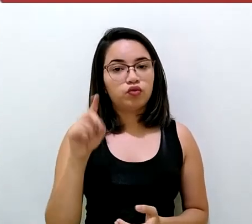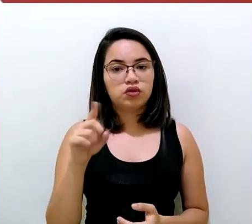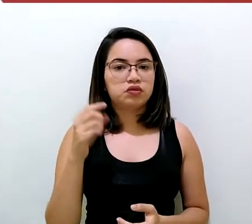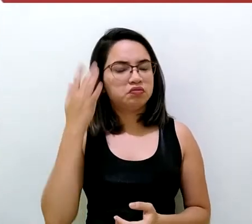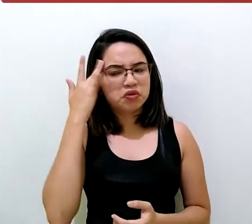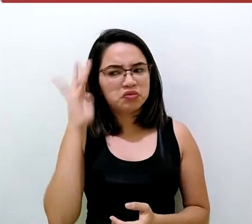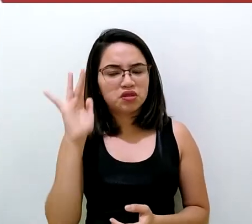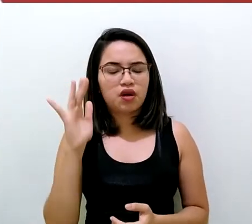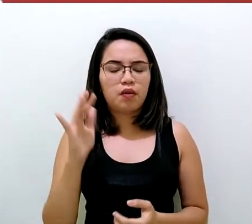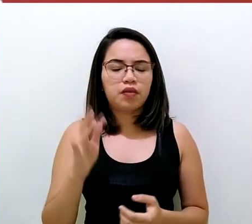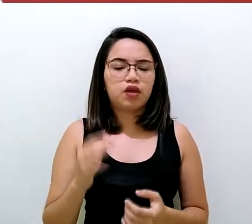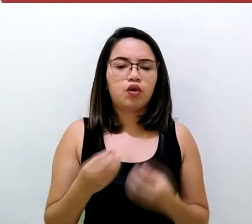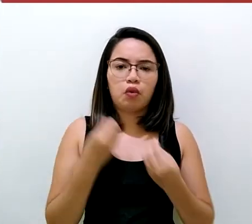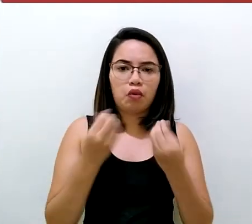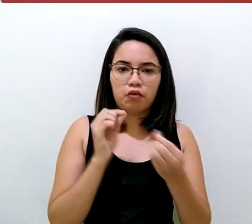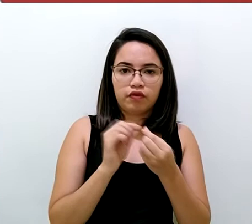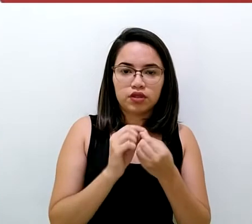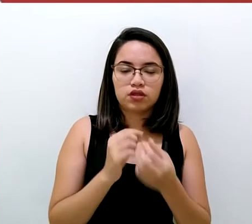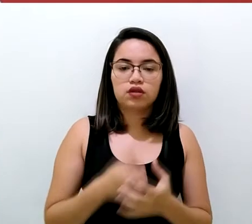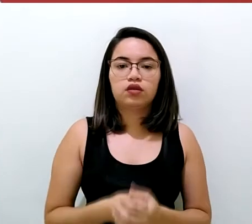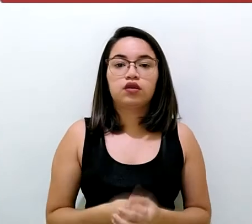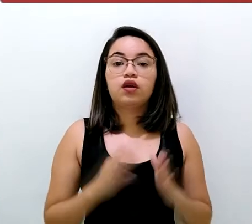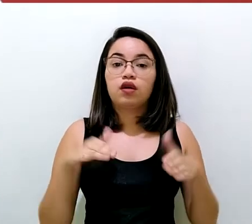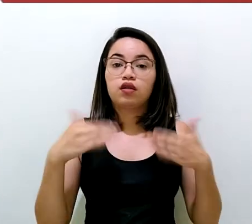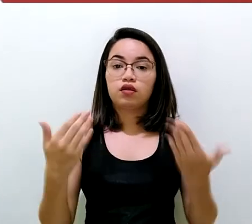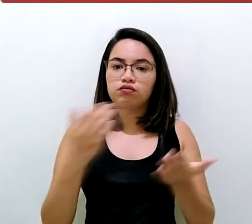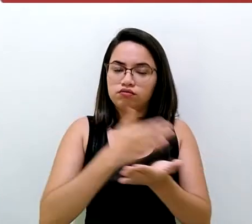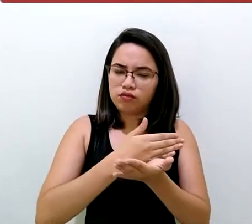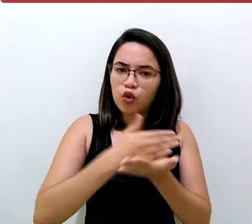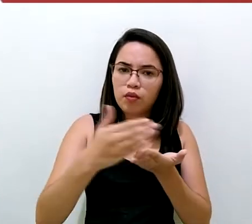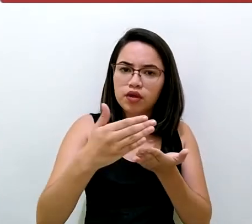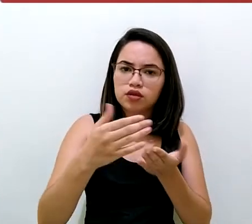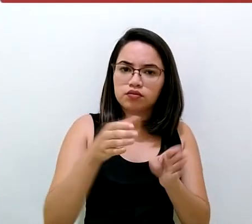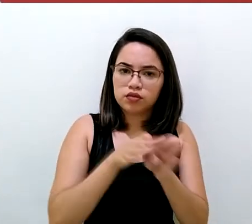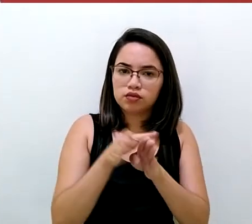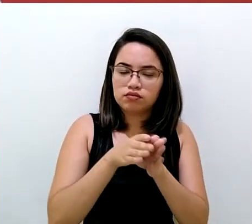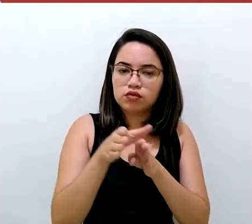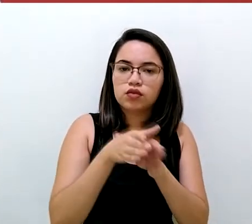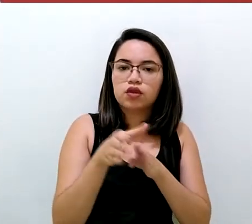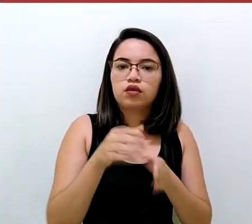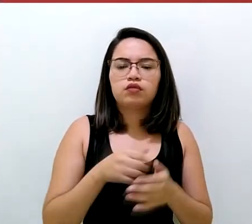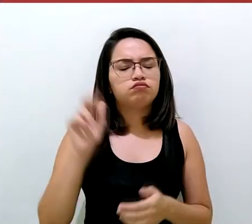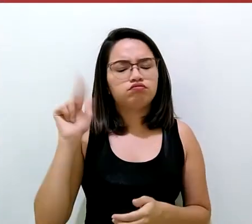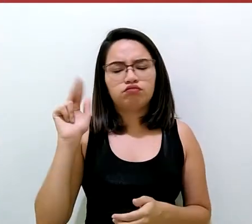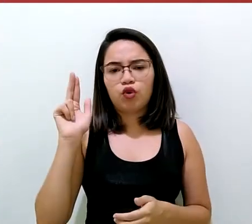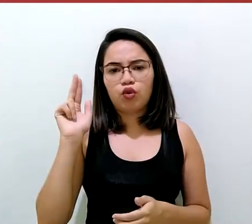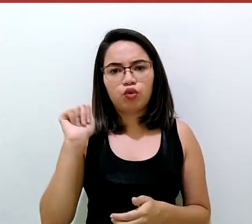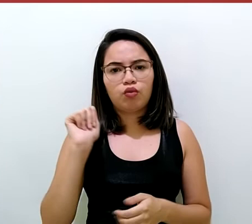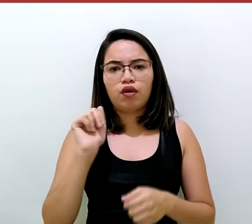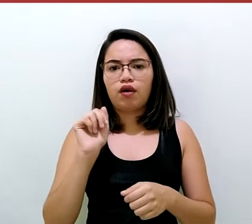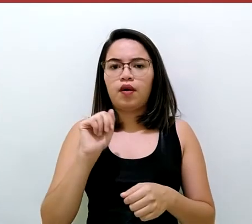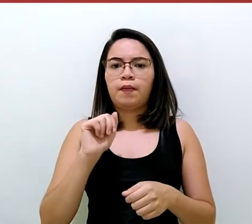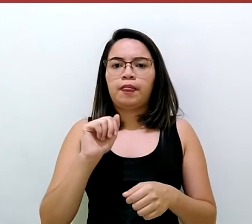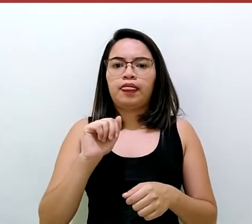você não soube como fazê-lo, ou não sabe, então comece por essas instruções.